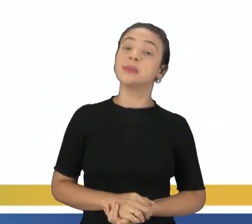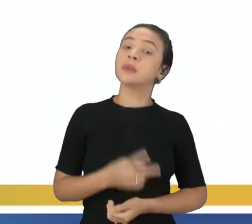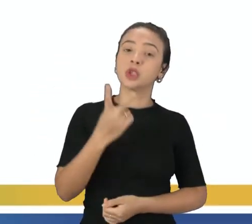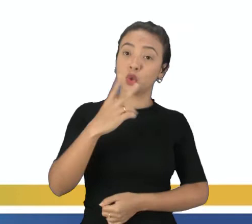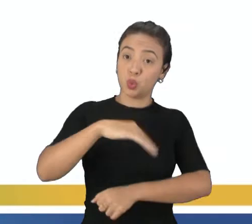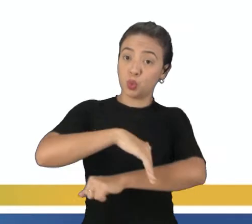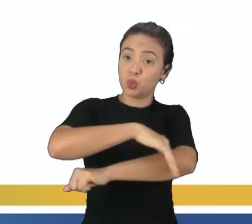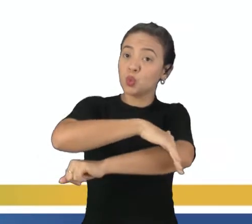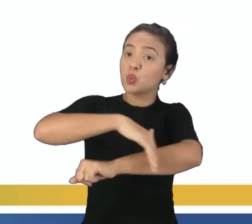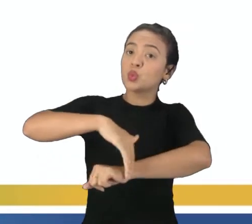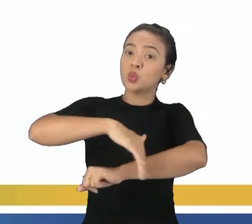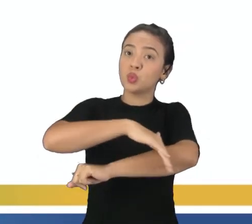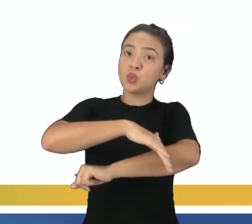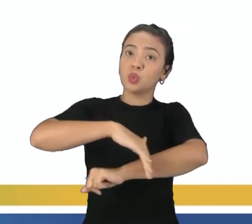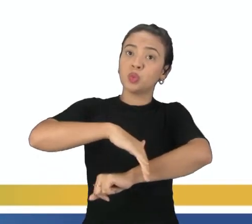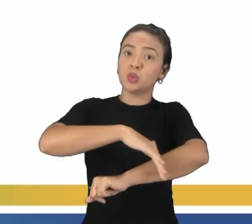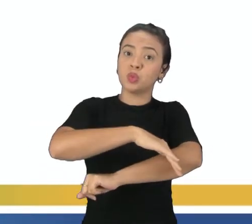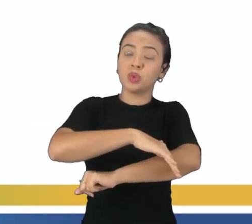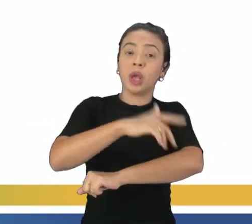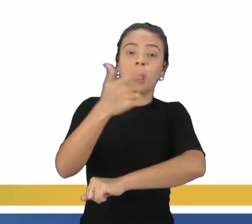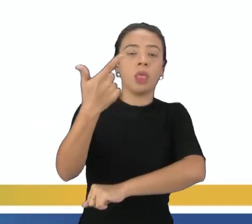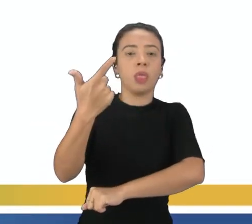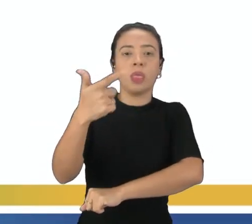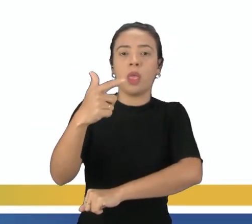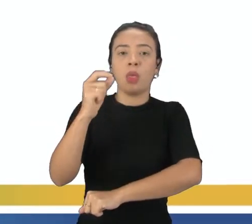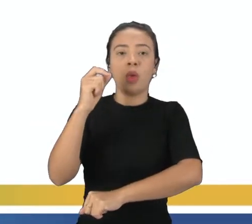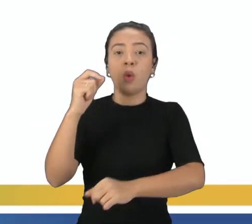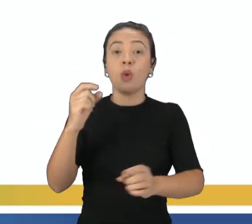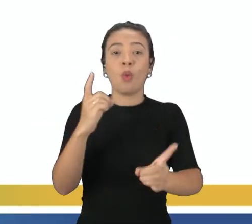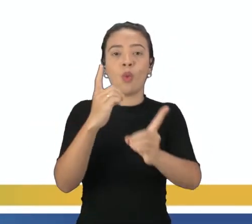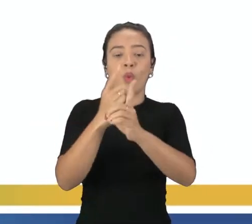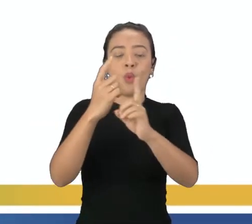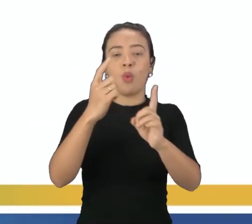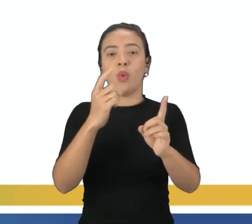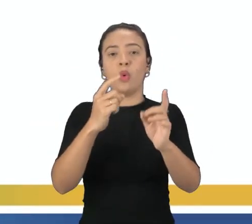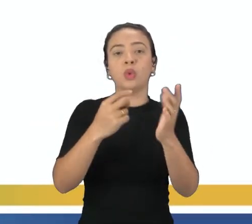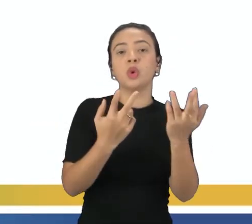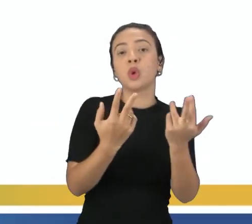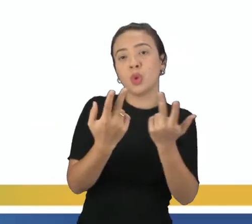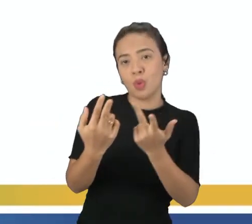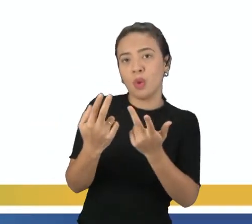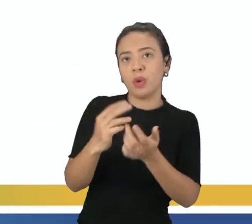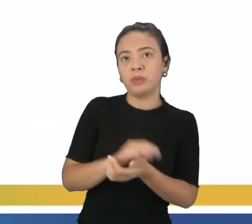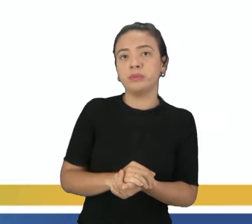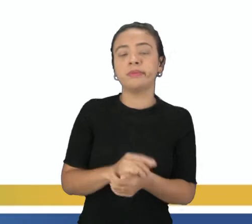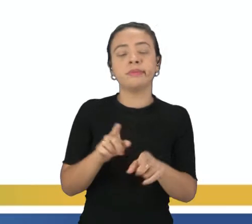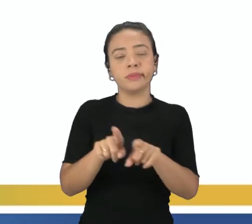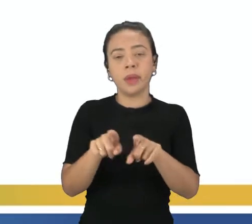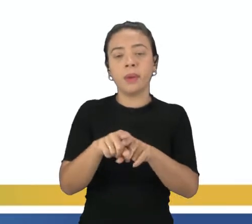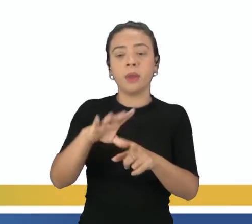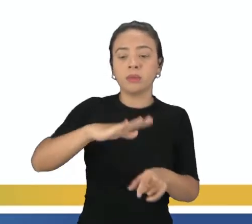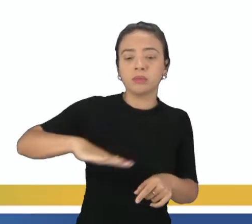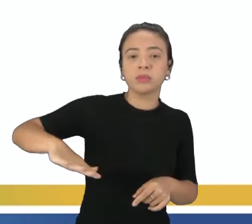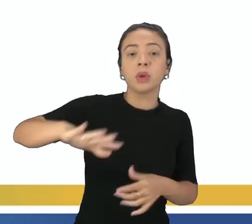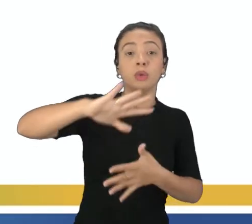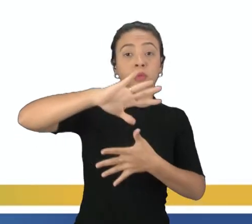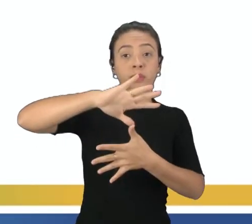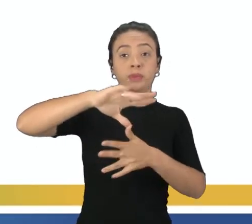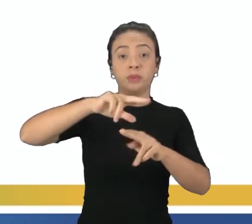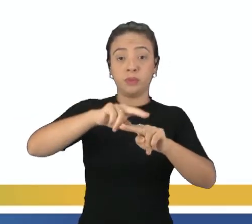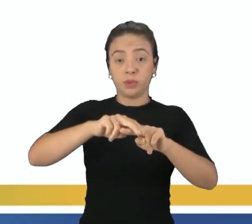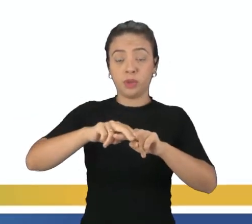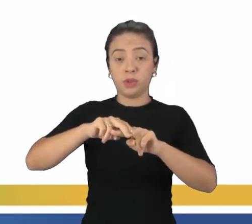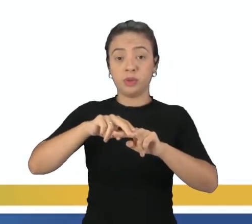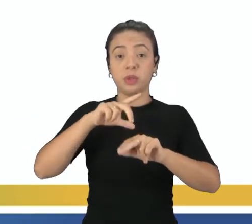e a rua das Oliveiras, elas não possuem ponto em comum. E elas estão no mesmo plano da rua, né, do mapa. Então, no caso aí, nós